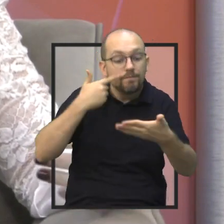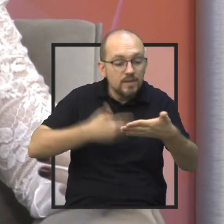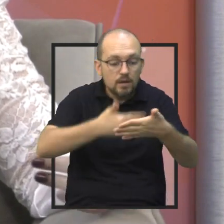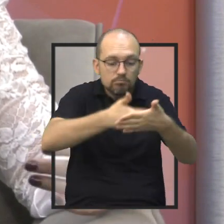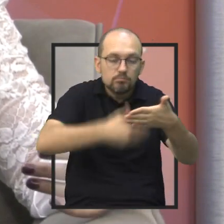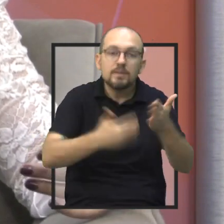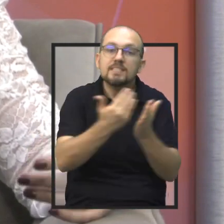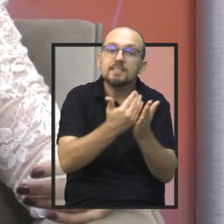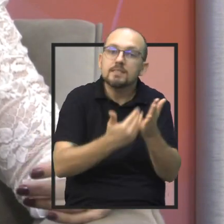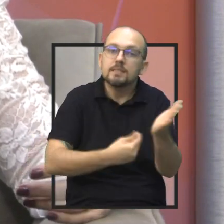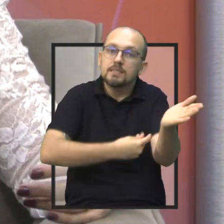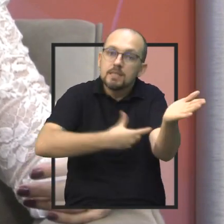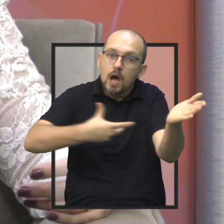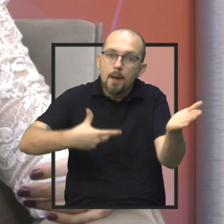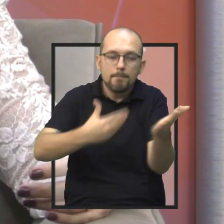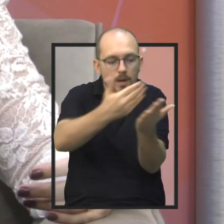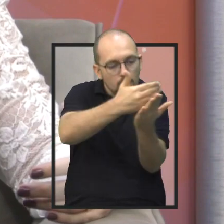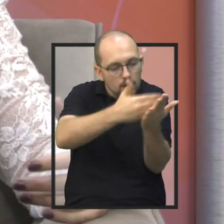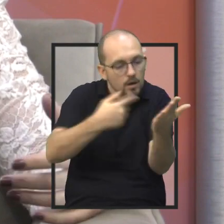exame para a gente ter um melhor